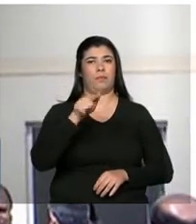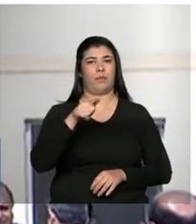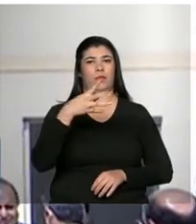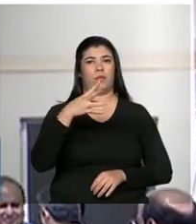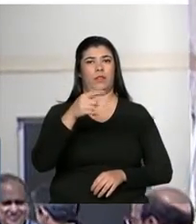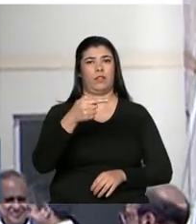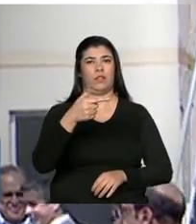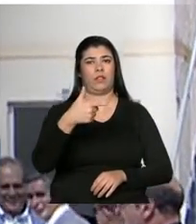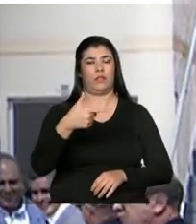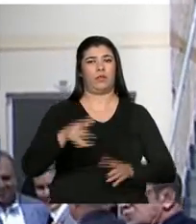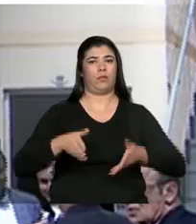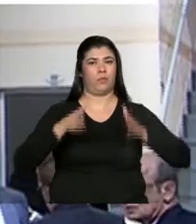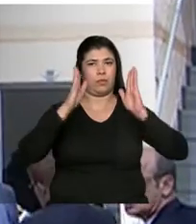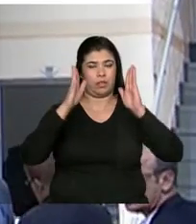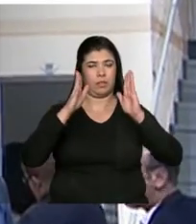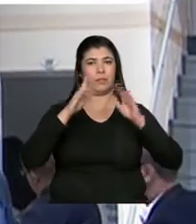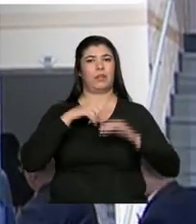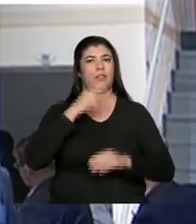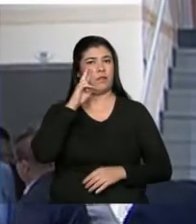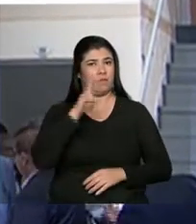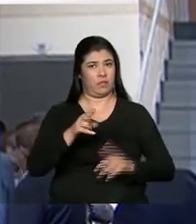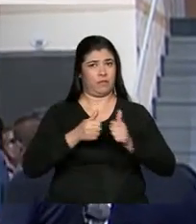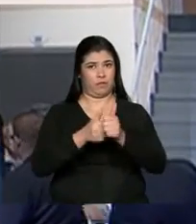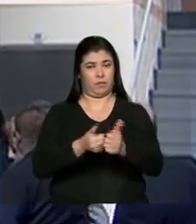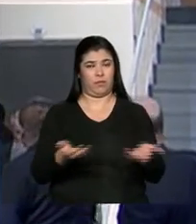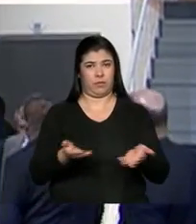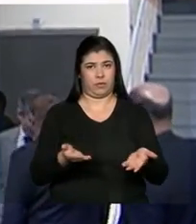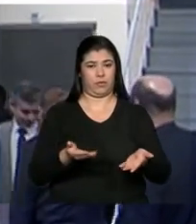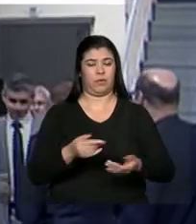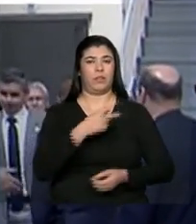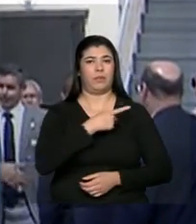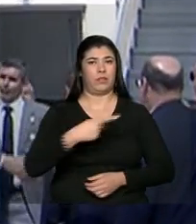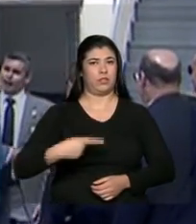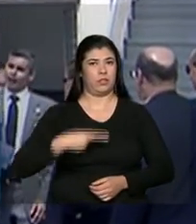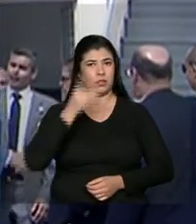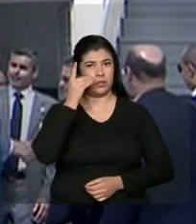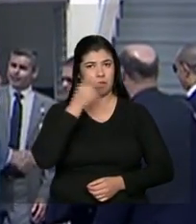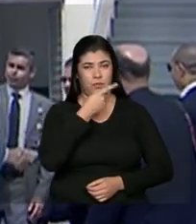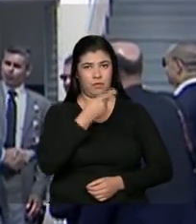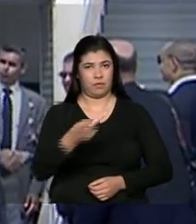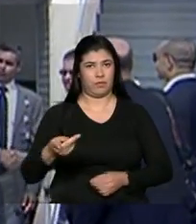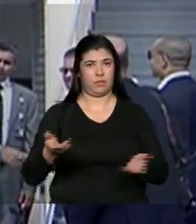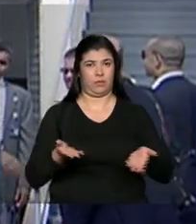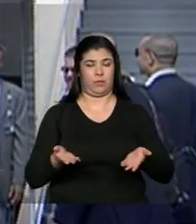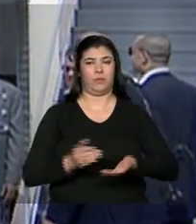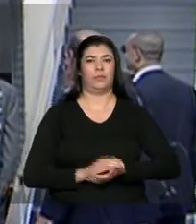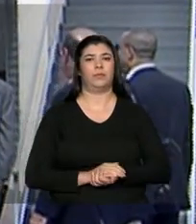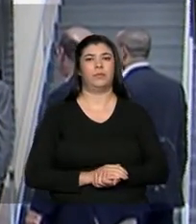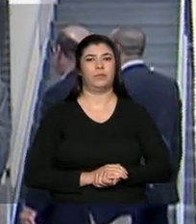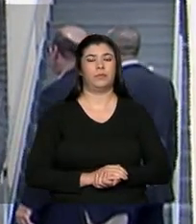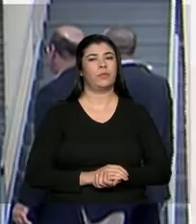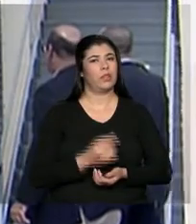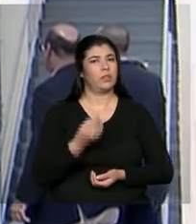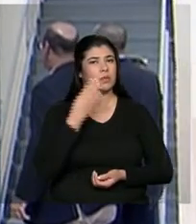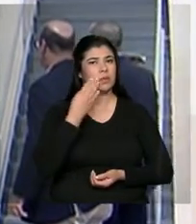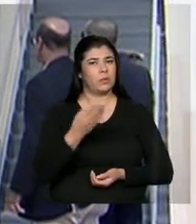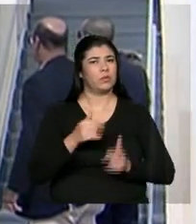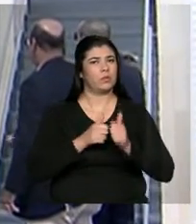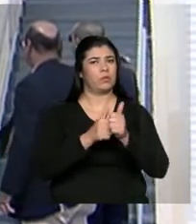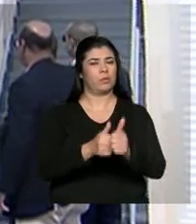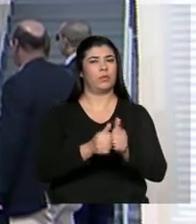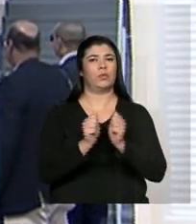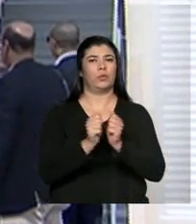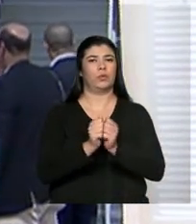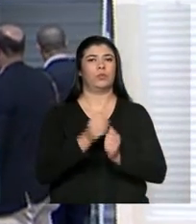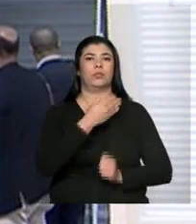1.472 apartamentos que é esse condomínio onde a presidenta dilma rousseff está visitando uma das unidades acompanhada